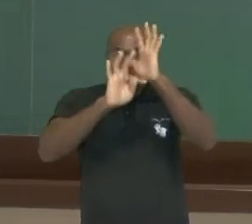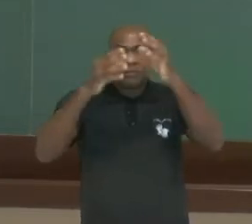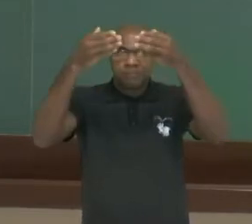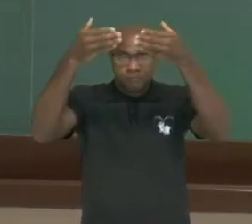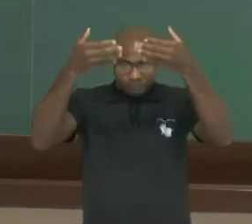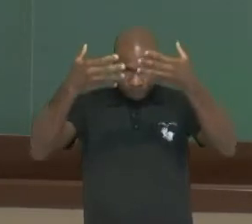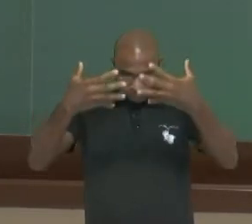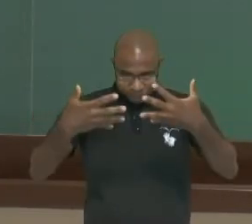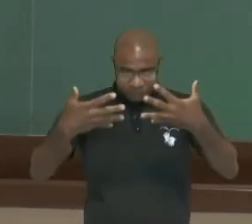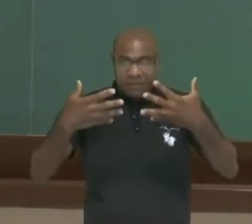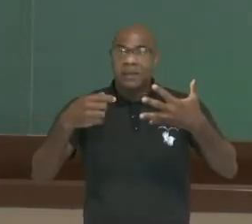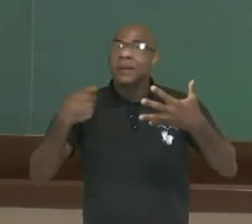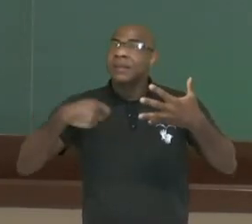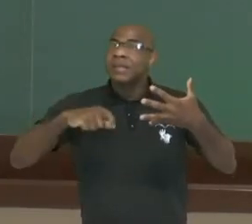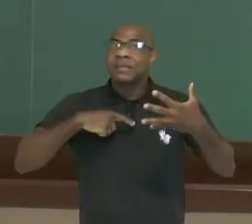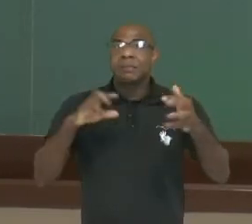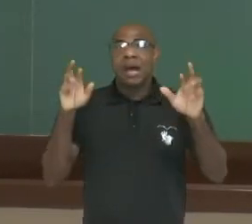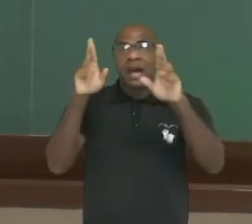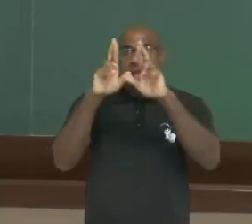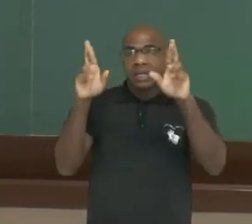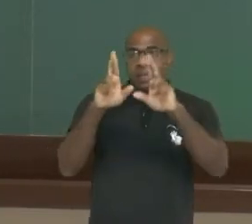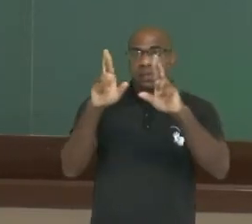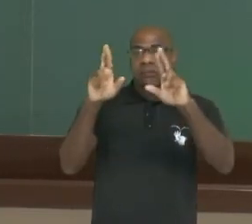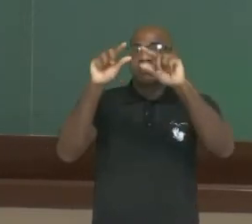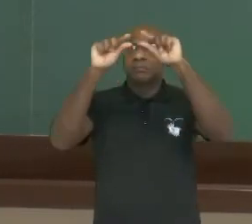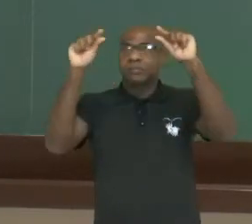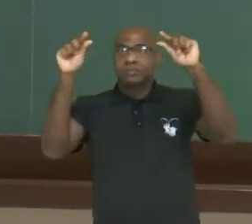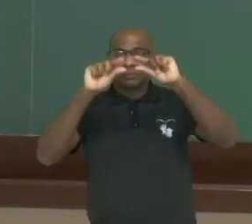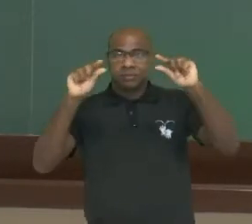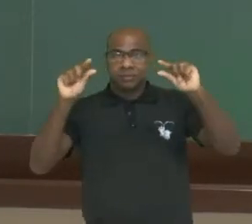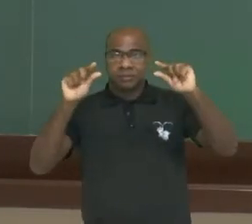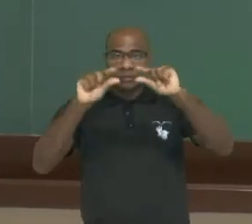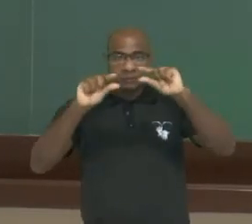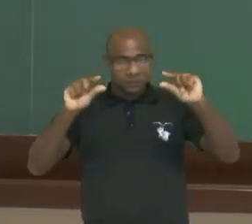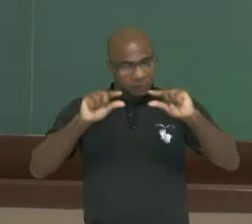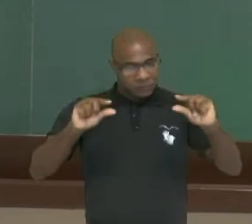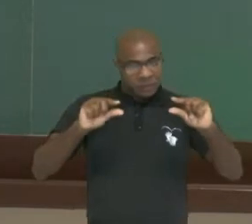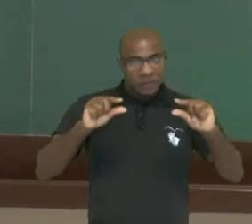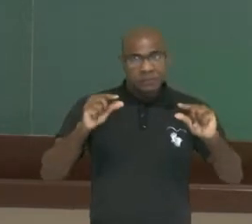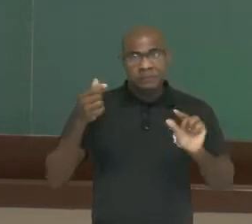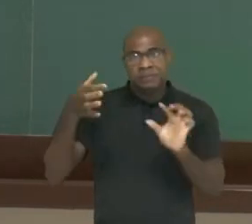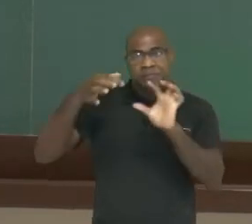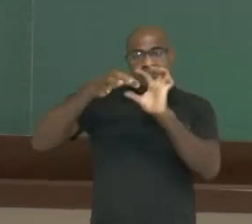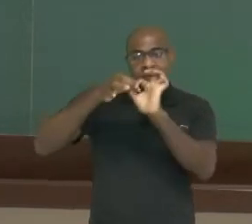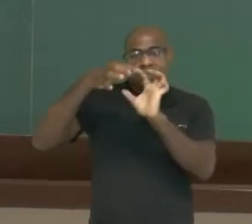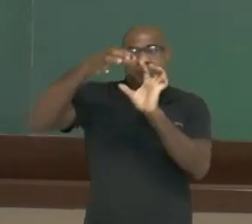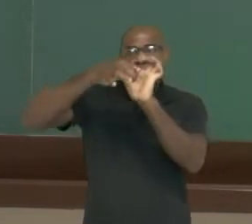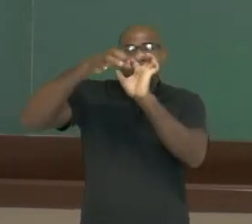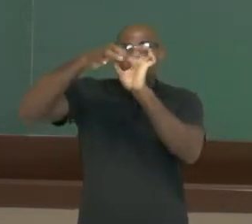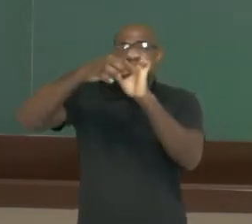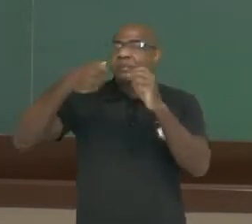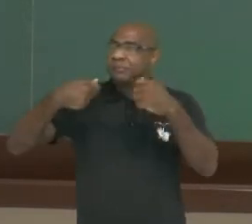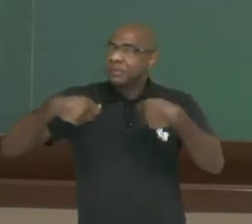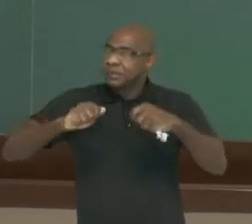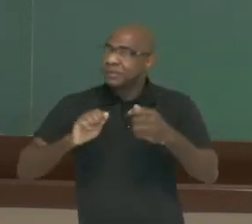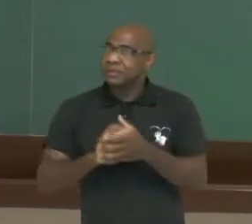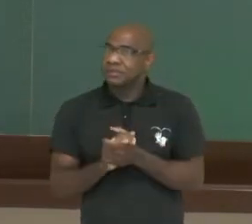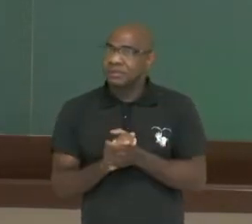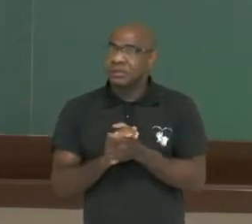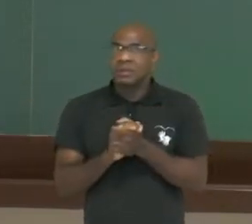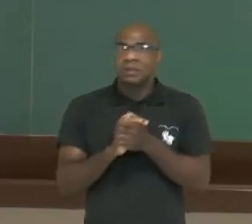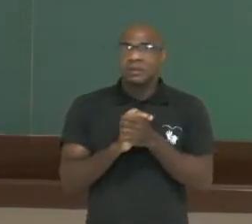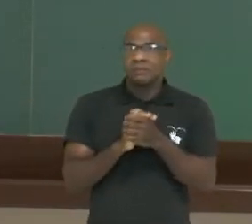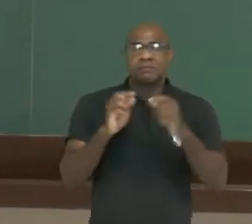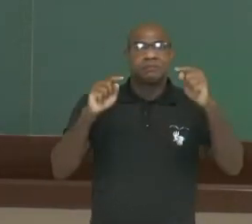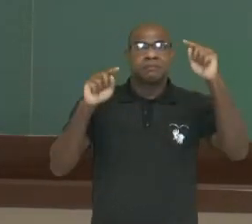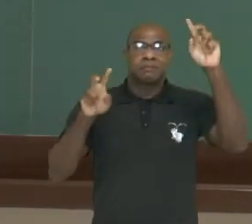se organize, tenha uma correlação com a segunda, e assim por diante. Um período com outro, um parágrafo